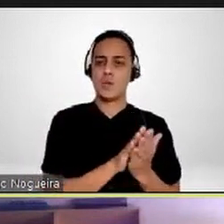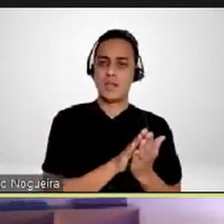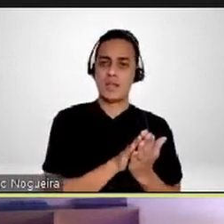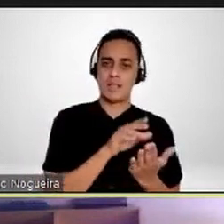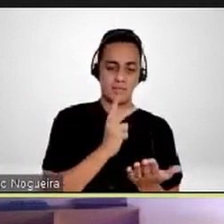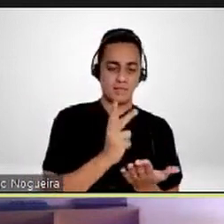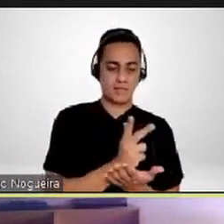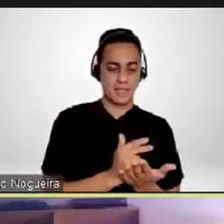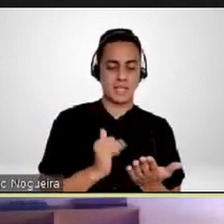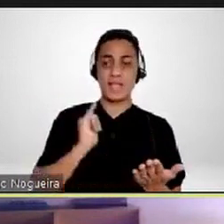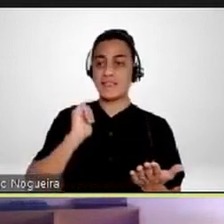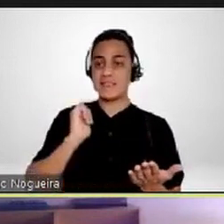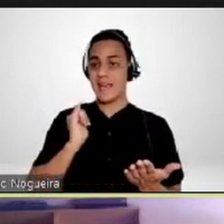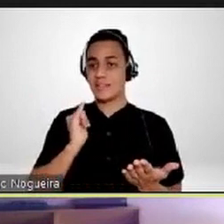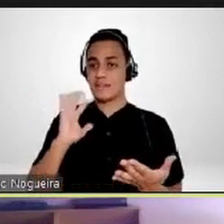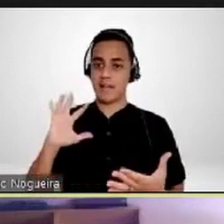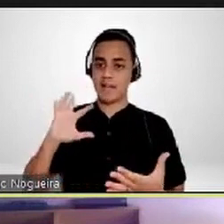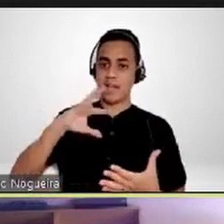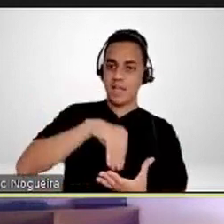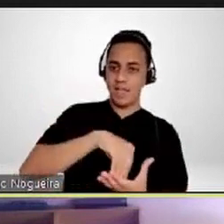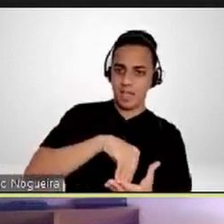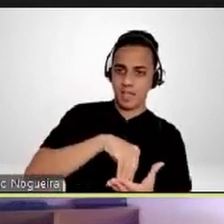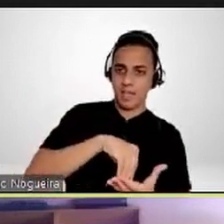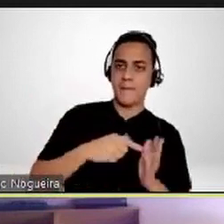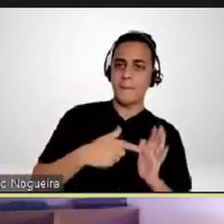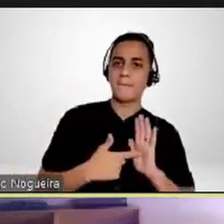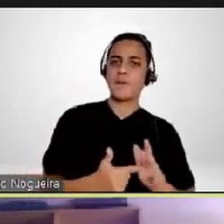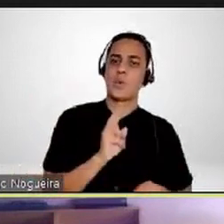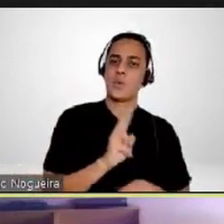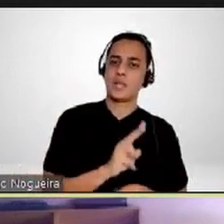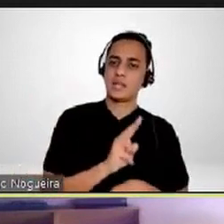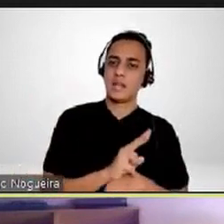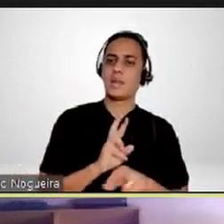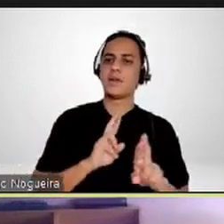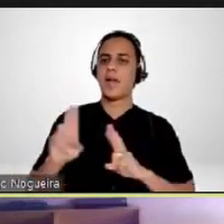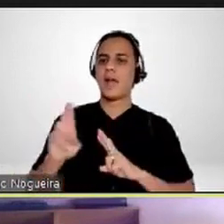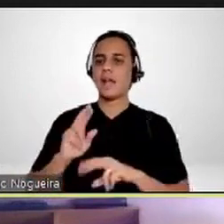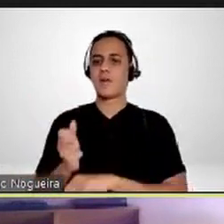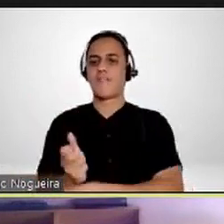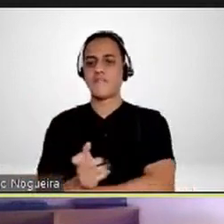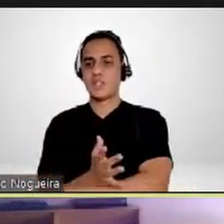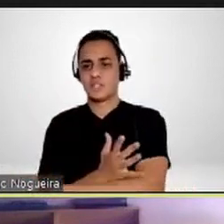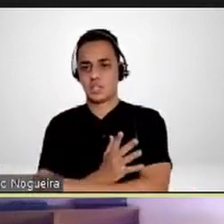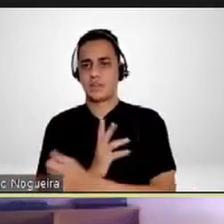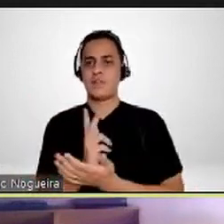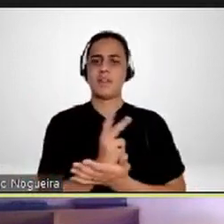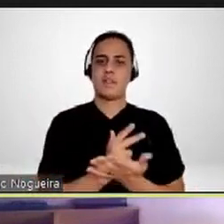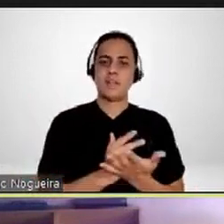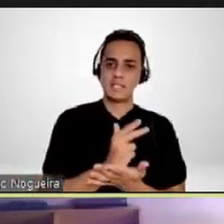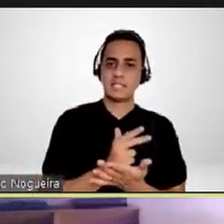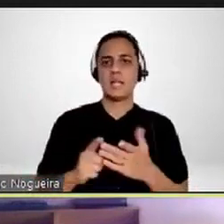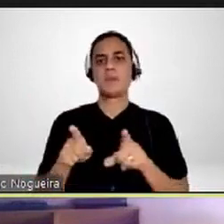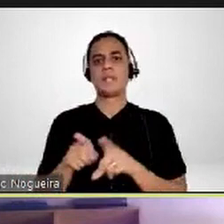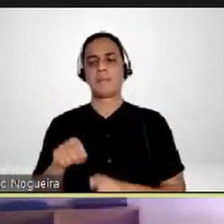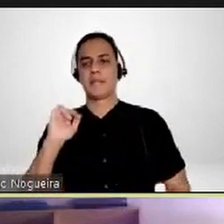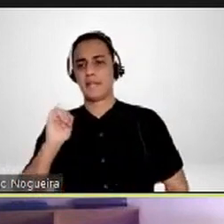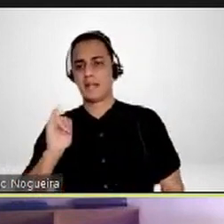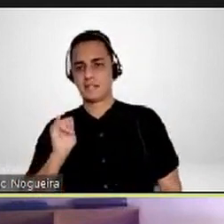na narrativa, enfatizando cuidados e relações afetivas, tanto no desenho como na